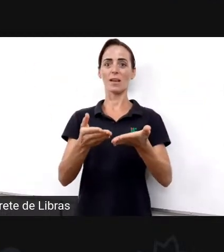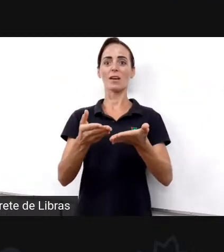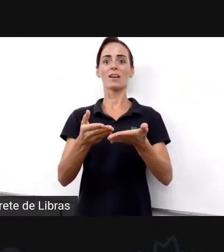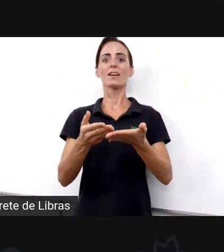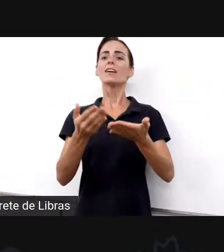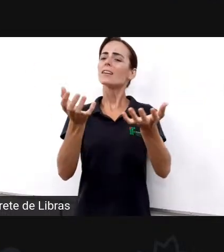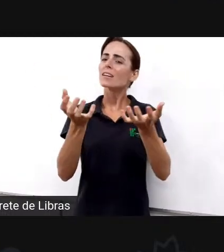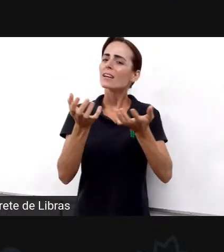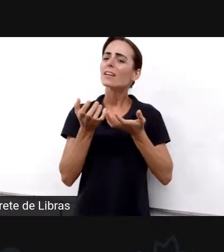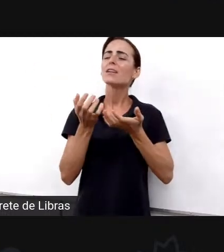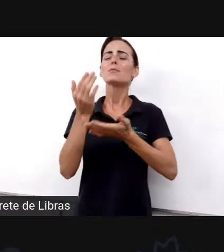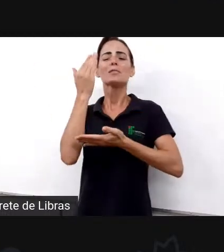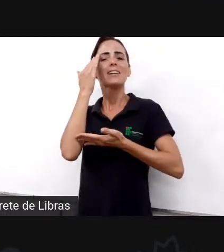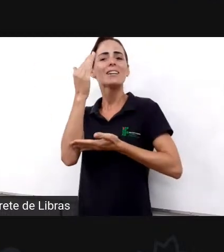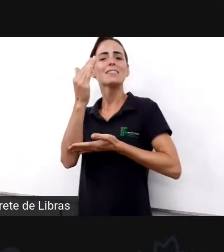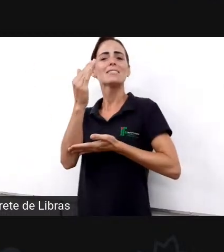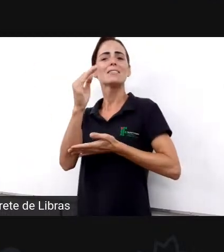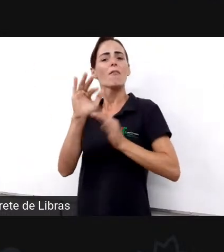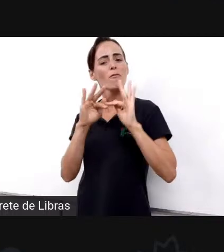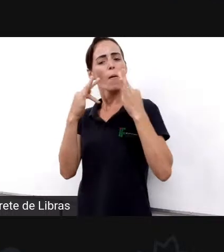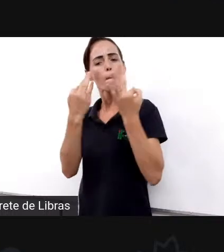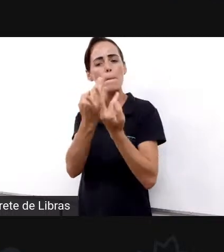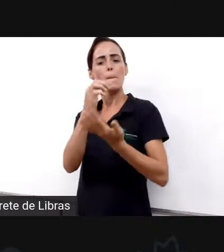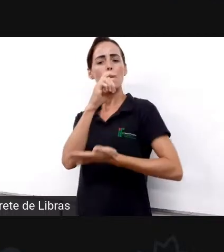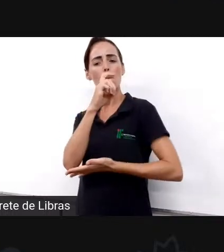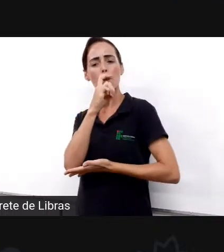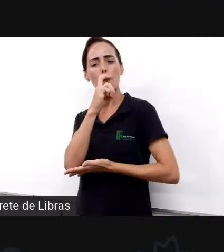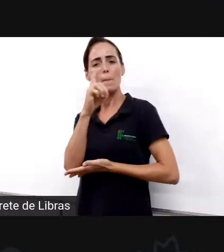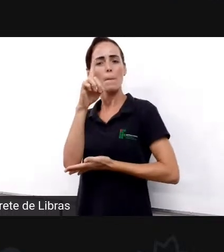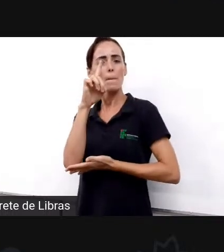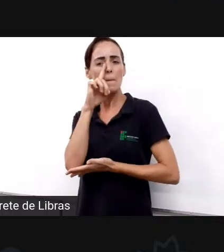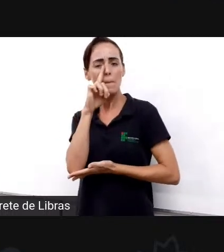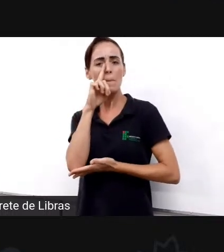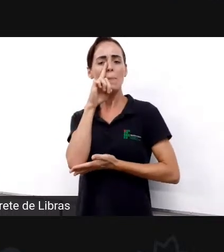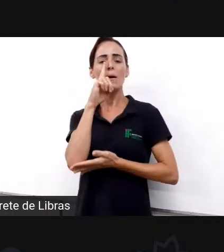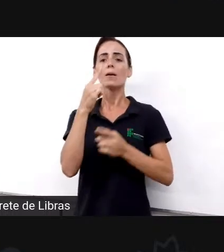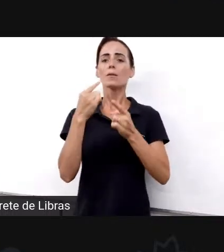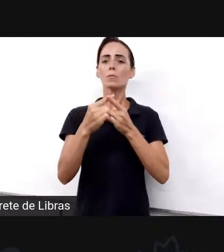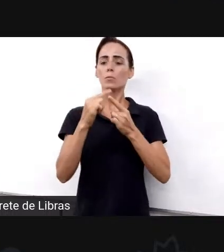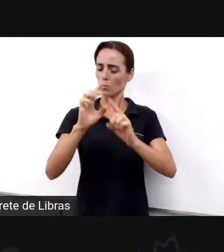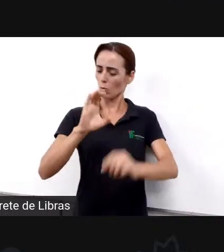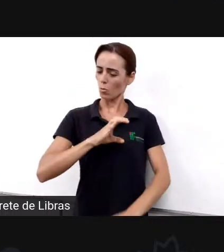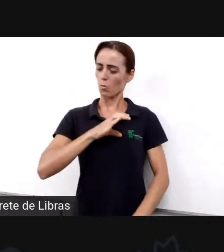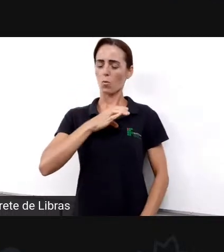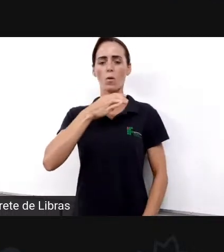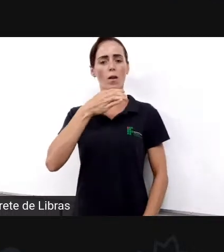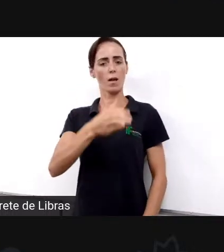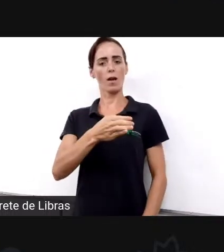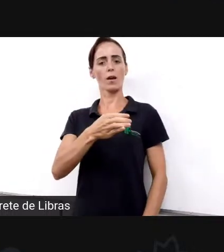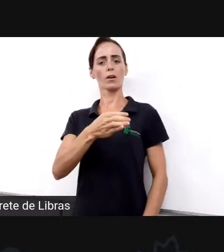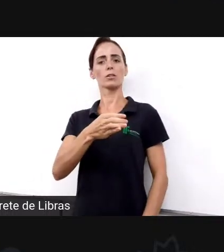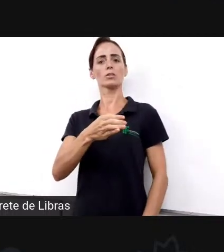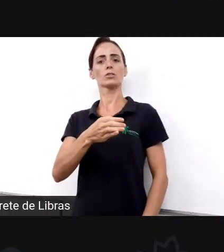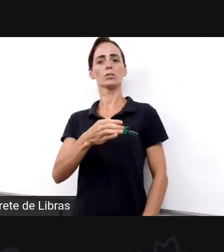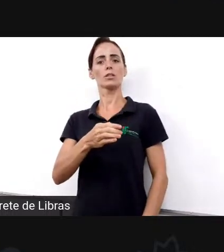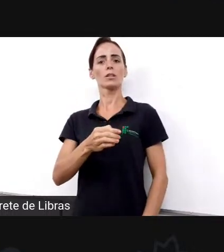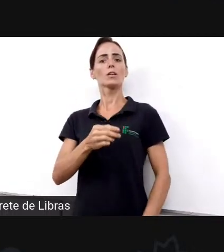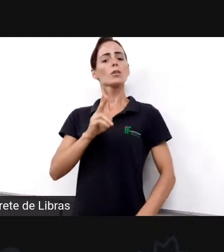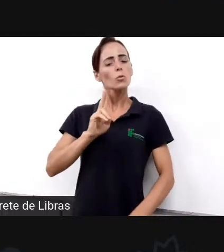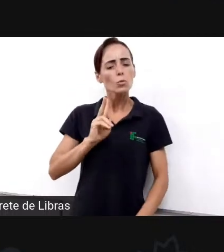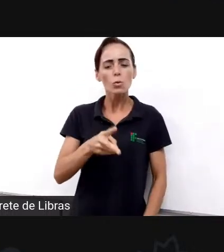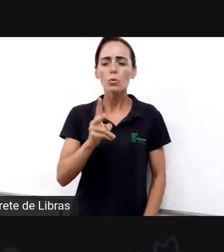a vocês, pais. Obrigado pelos exemplos de força e coragem que fizeram que nunca desistíssemos de nossos